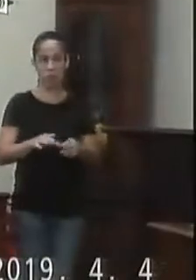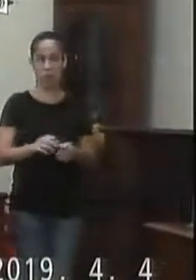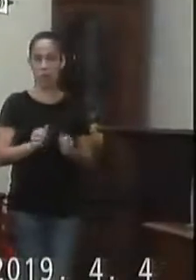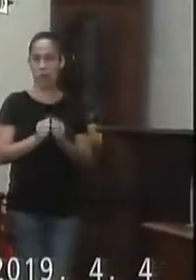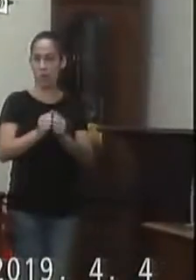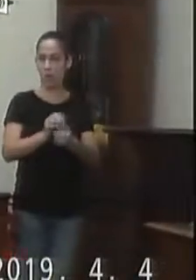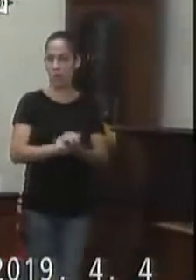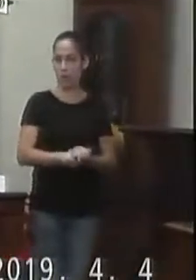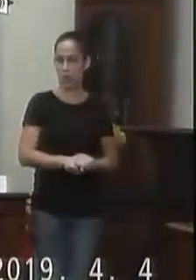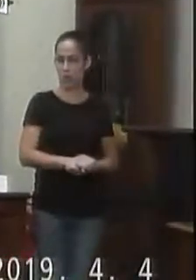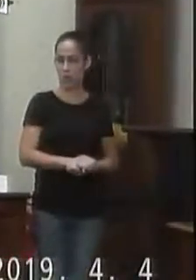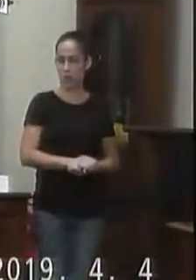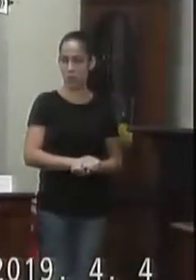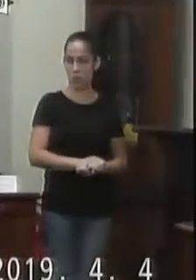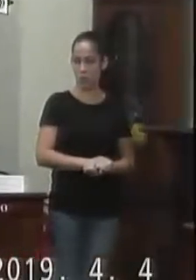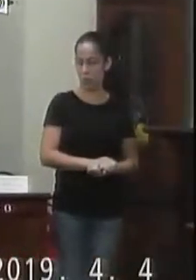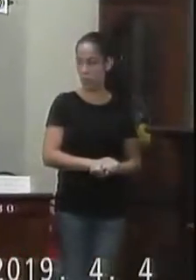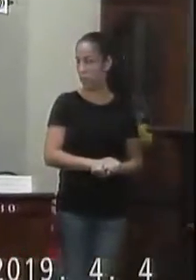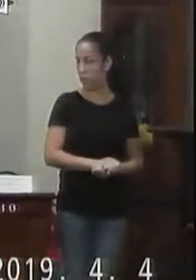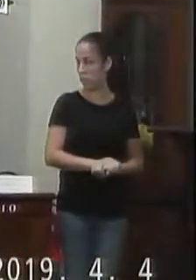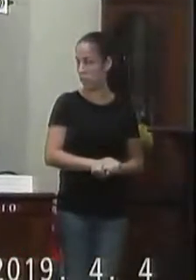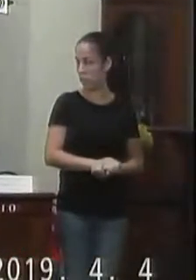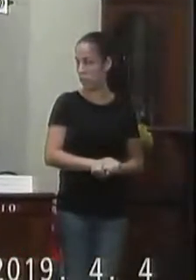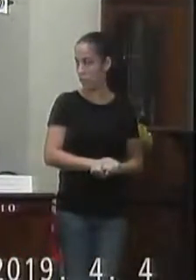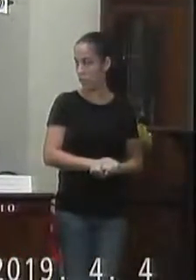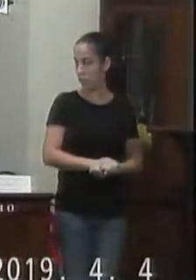participar dessa comissão também.